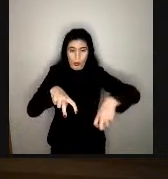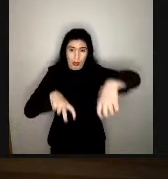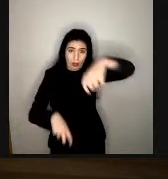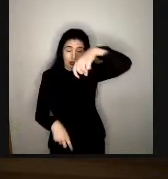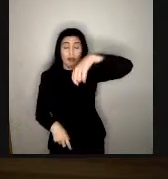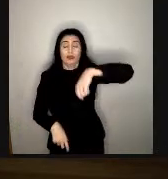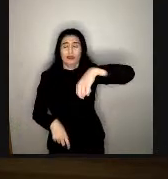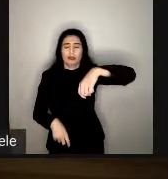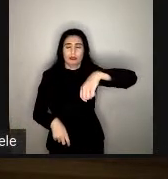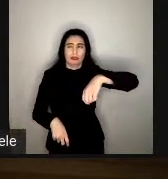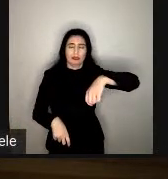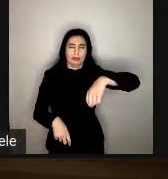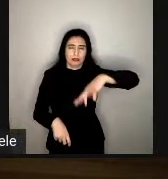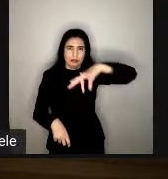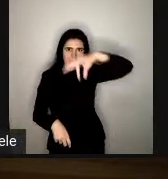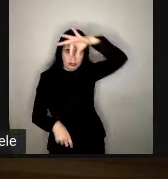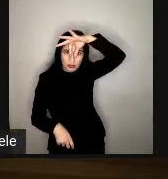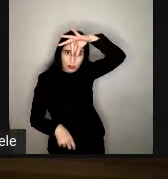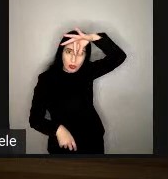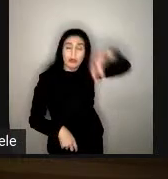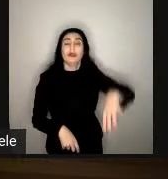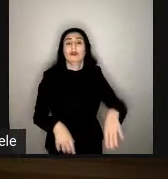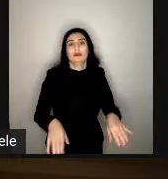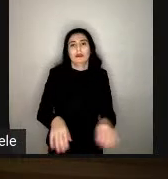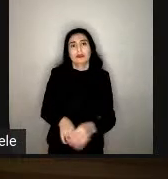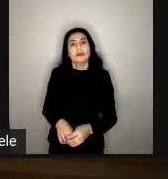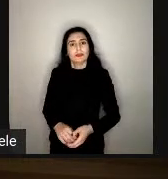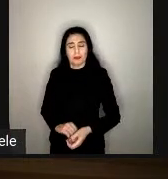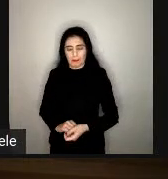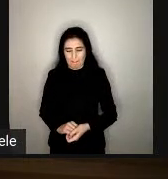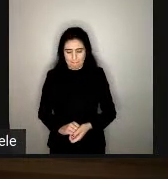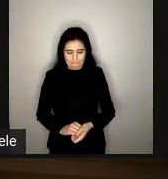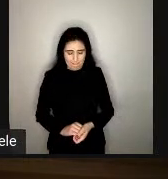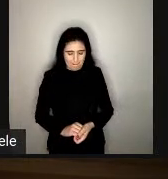Erasto Gertner. Falei certo?